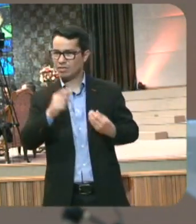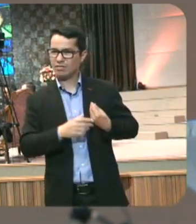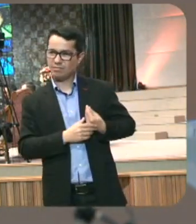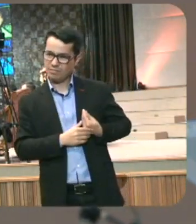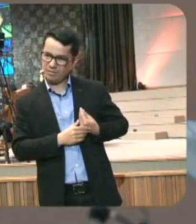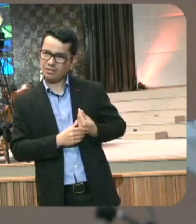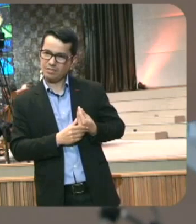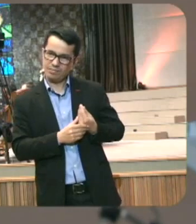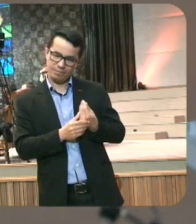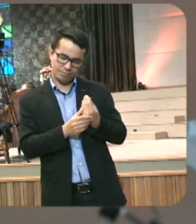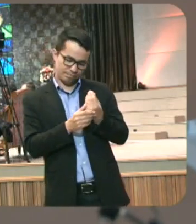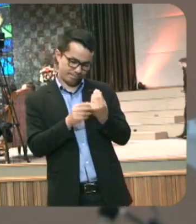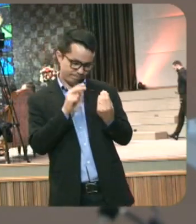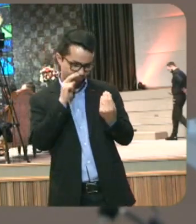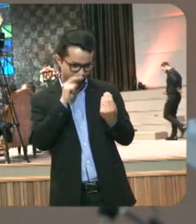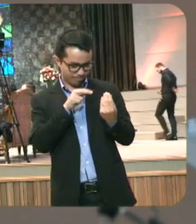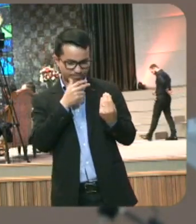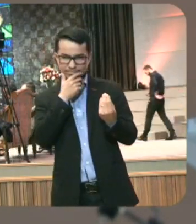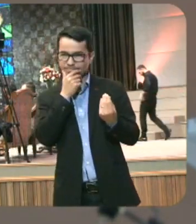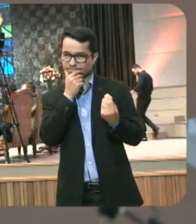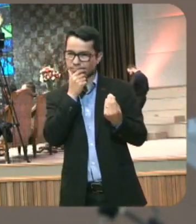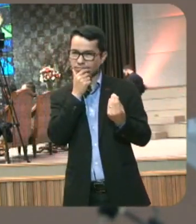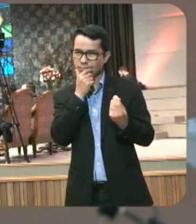Tem áreas da nossa vida